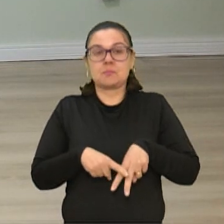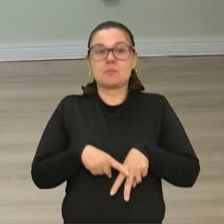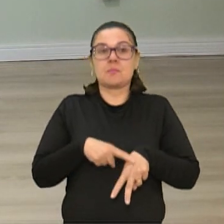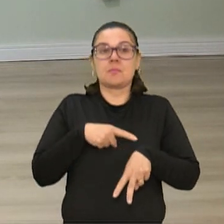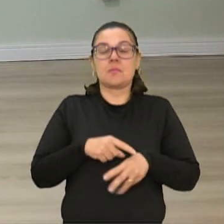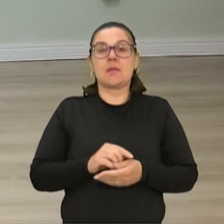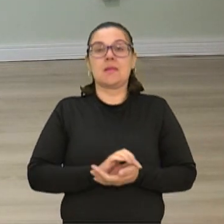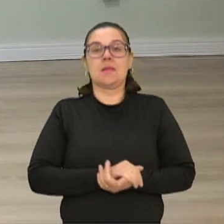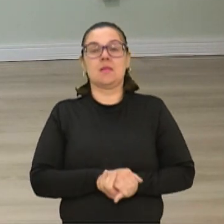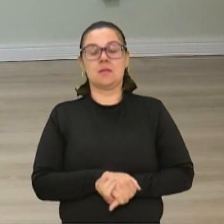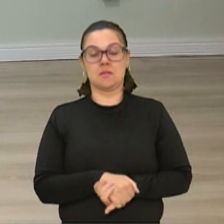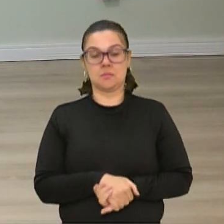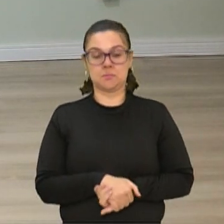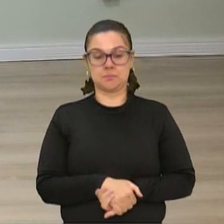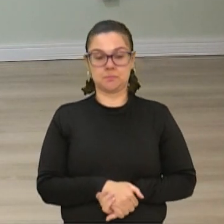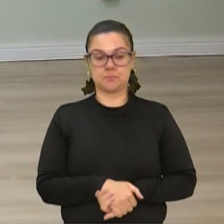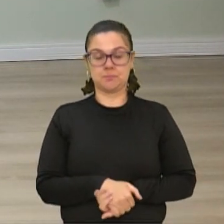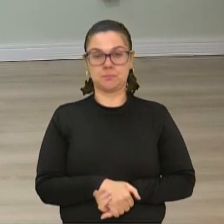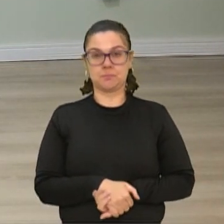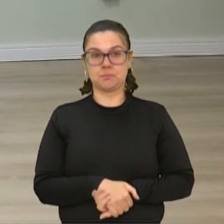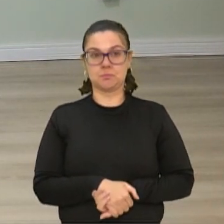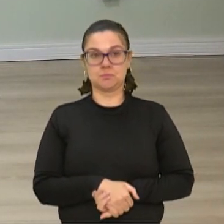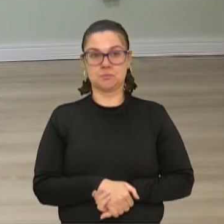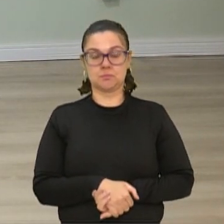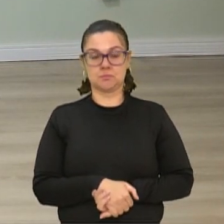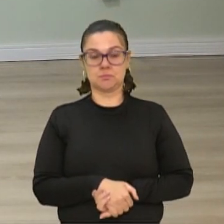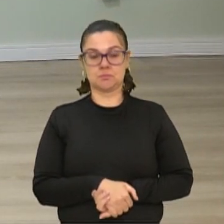está pressionando os seus pés?